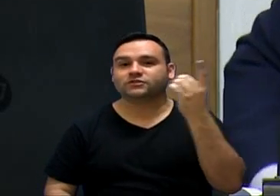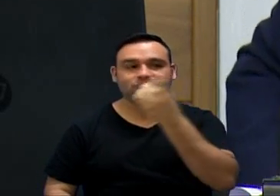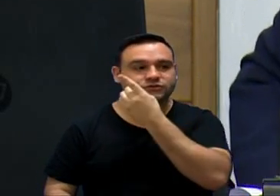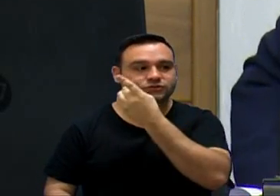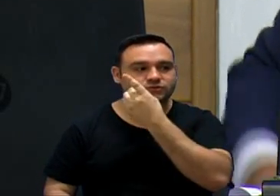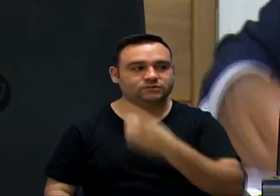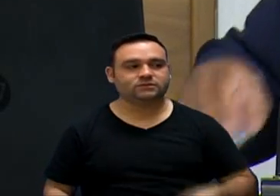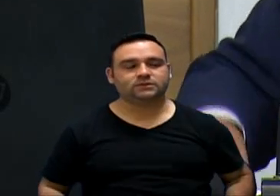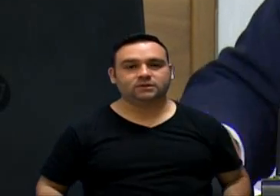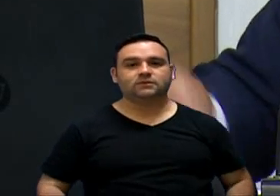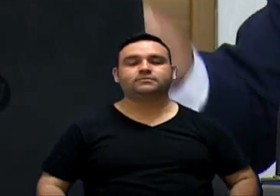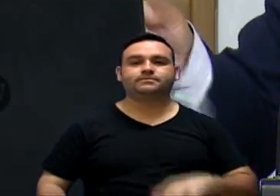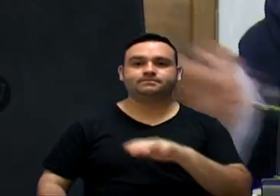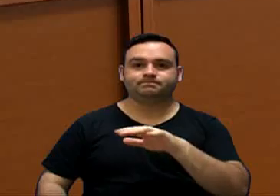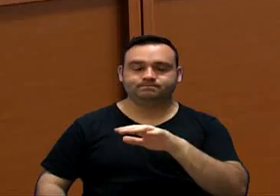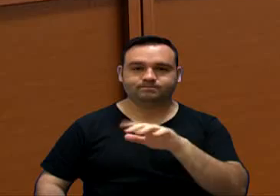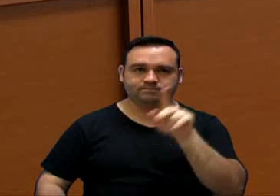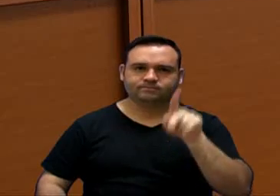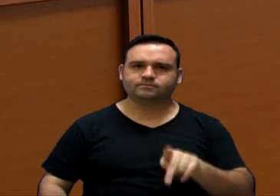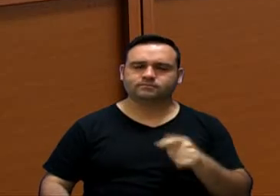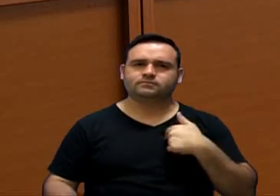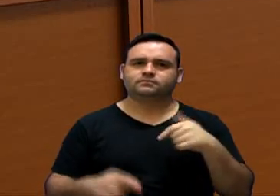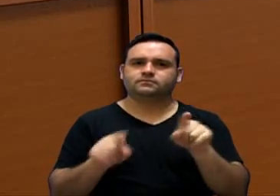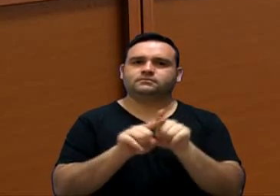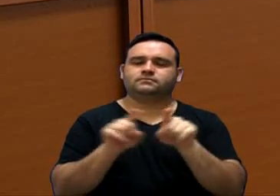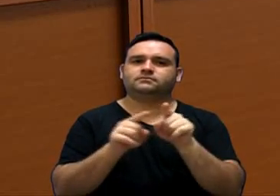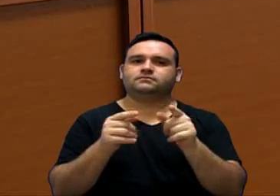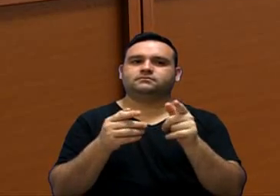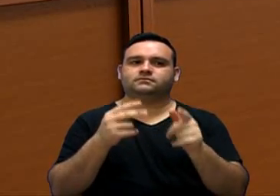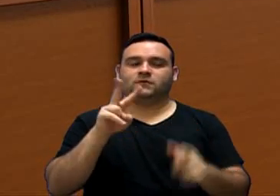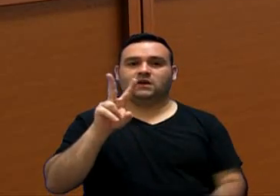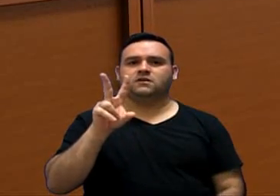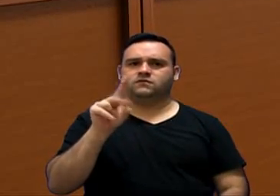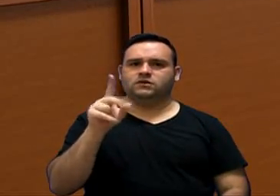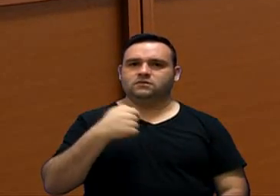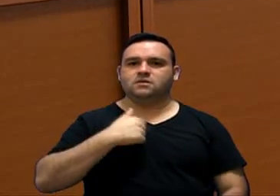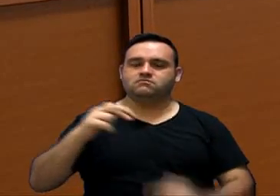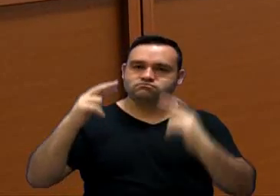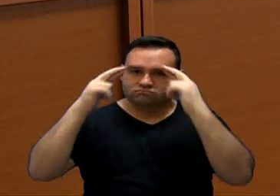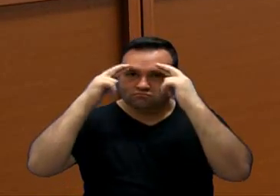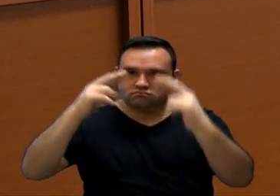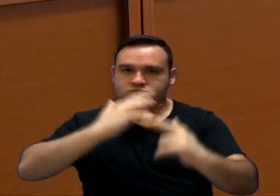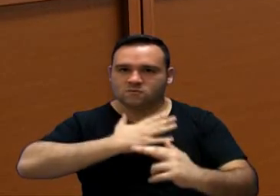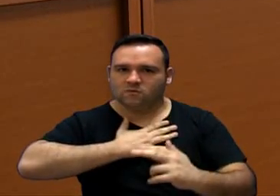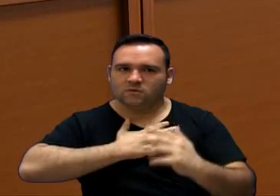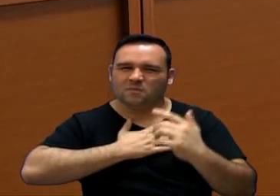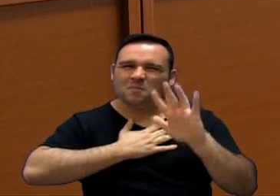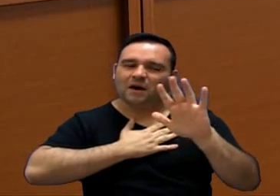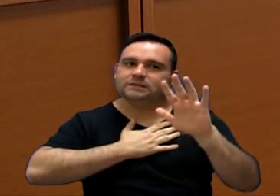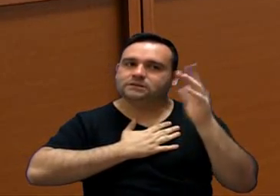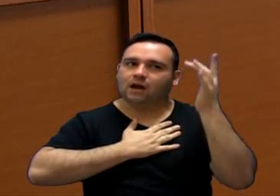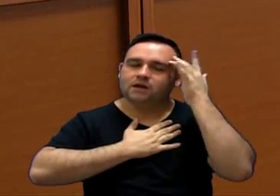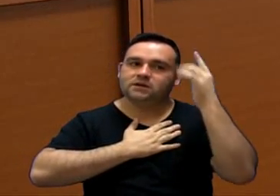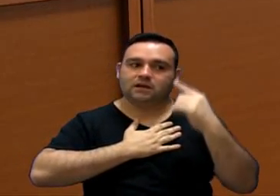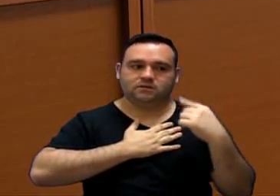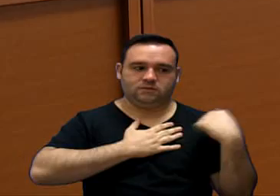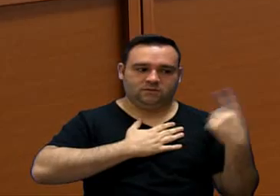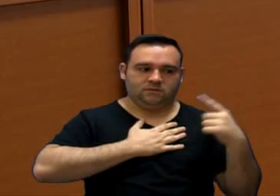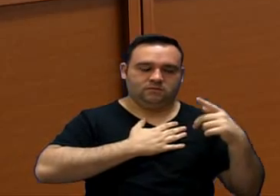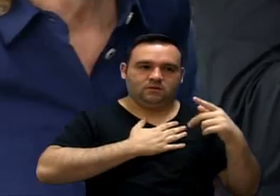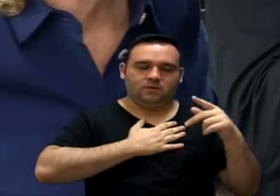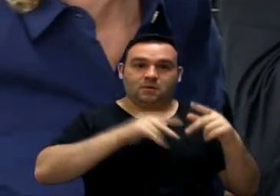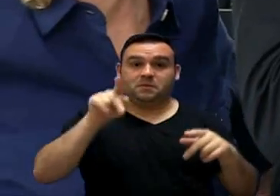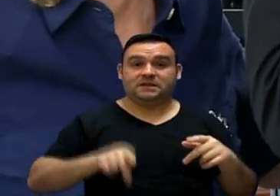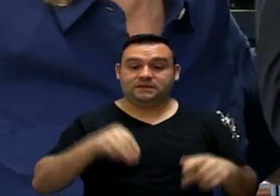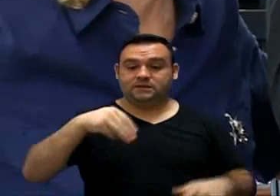Presidente, eu também, com o carinho que eu tenho pelo vereador Vinícius Zait, Eu achei que nós, enquanto presidente